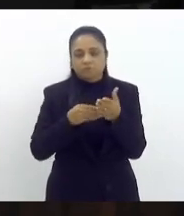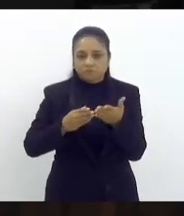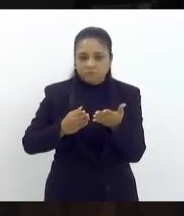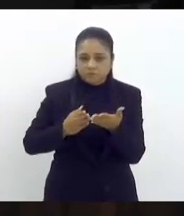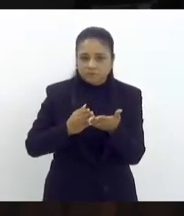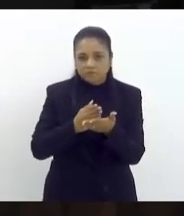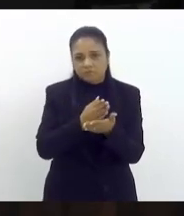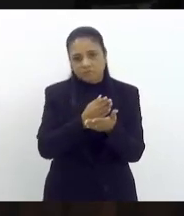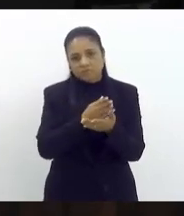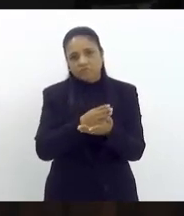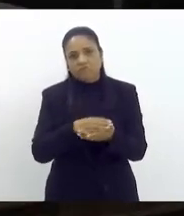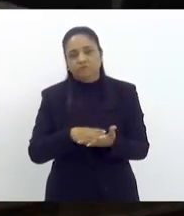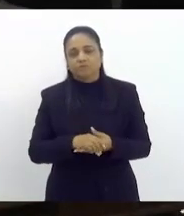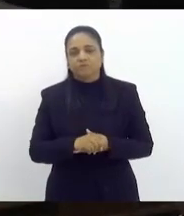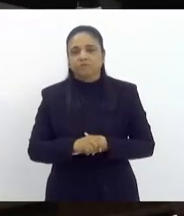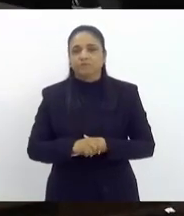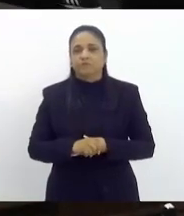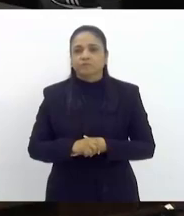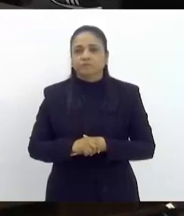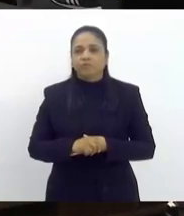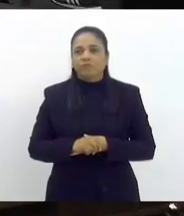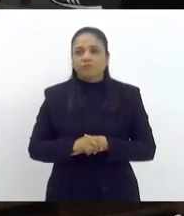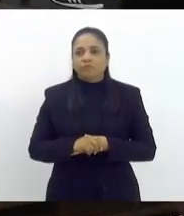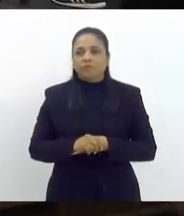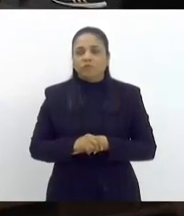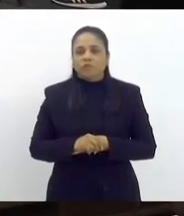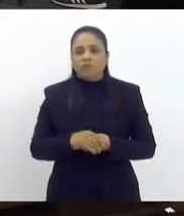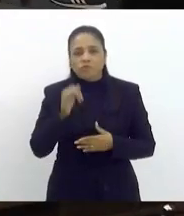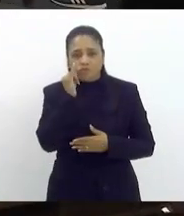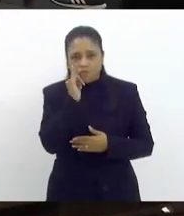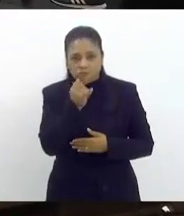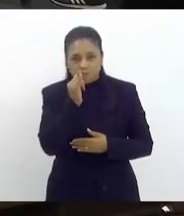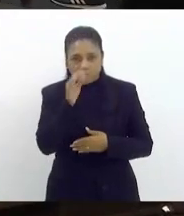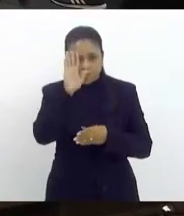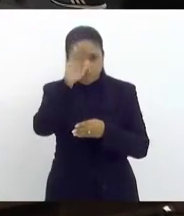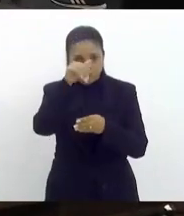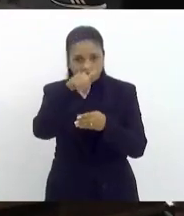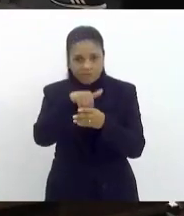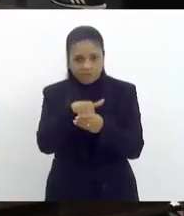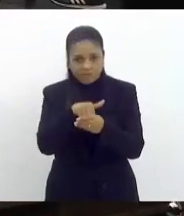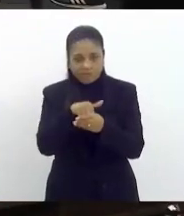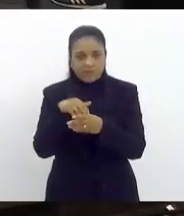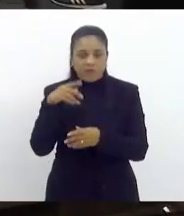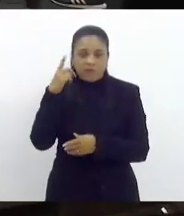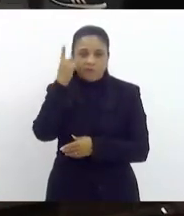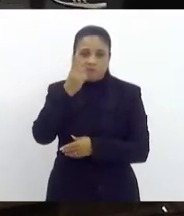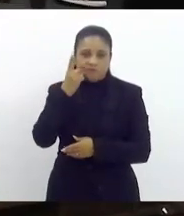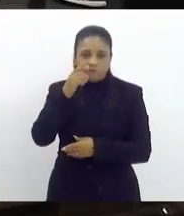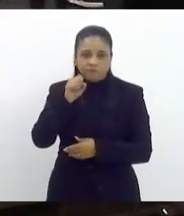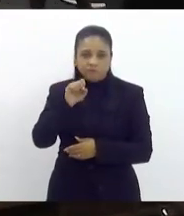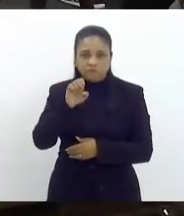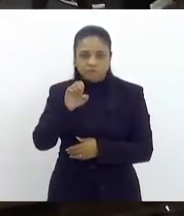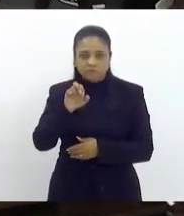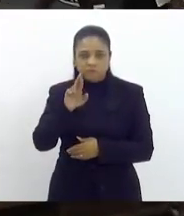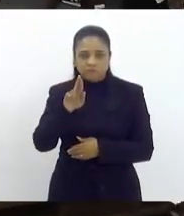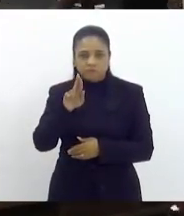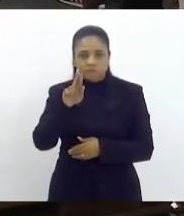para declarar o voto ali senhor presidente oi para declaração de voto declaração de voto deputado doutor Sérgio senhor